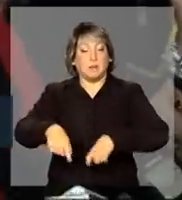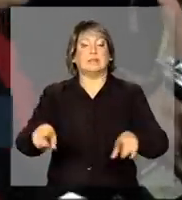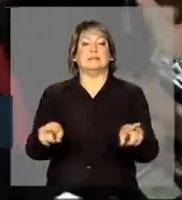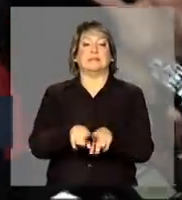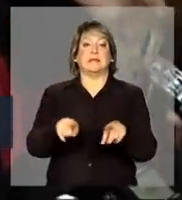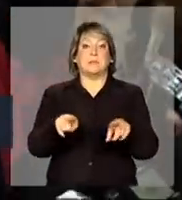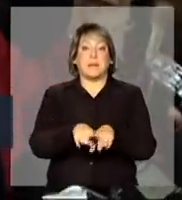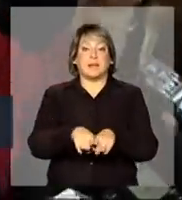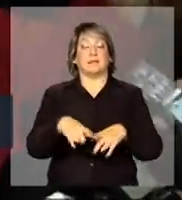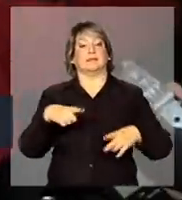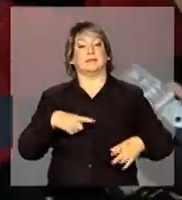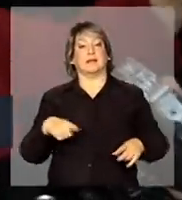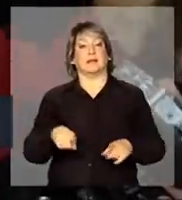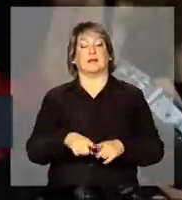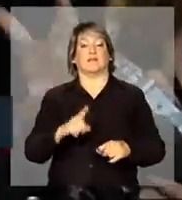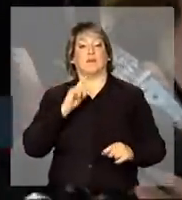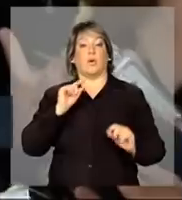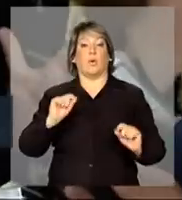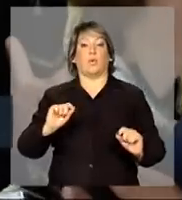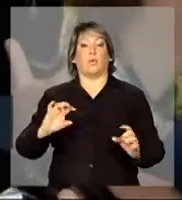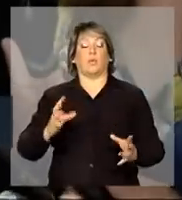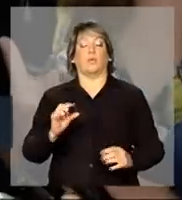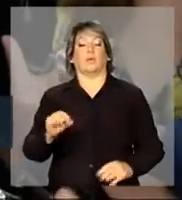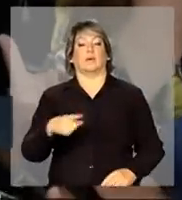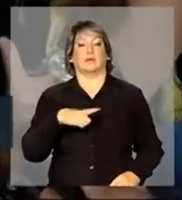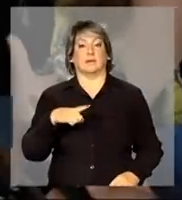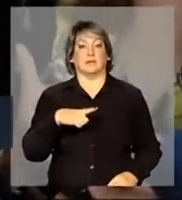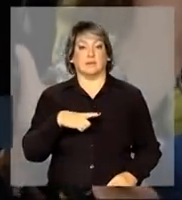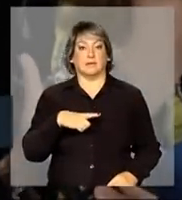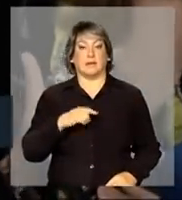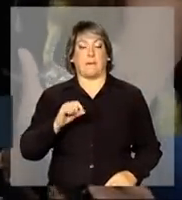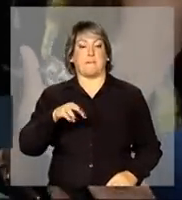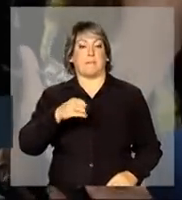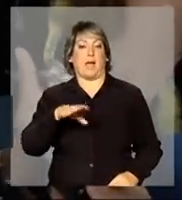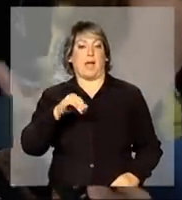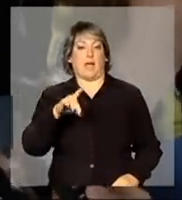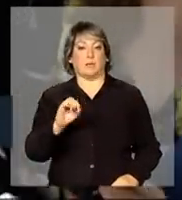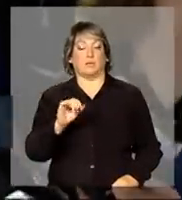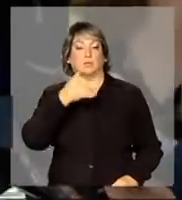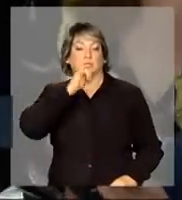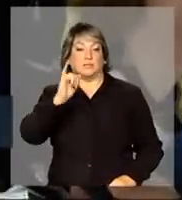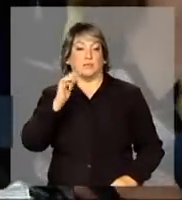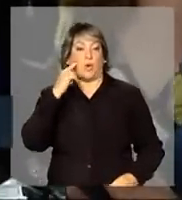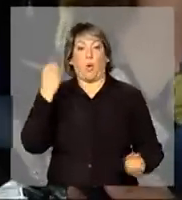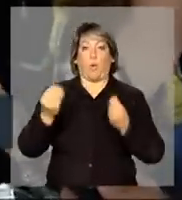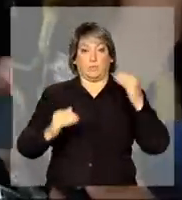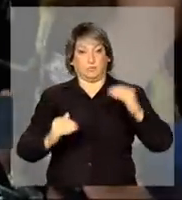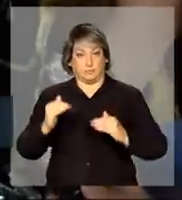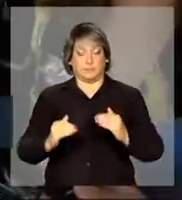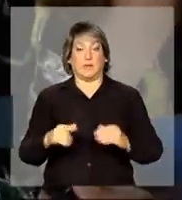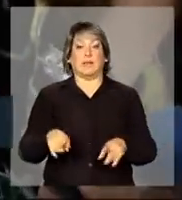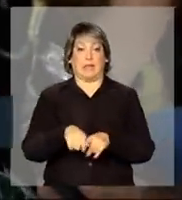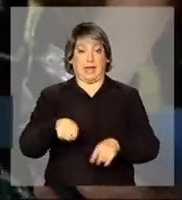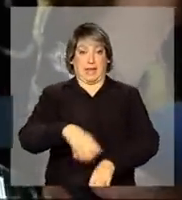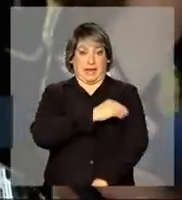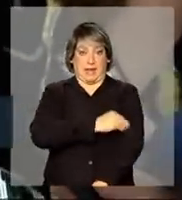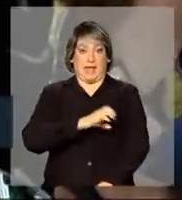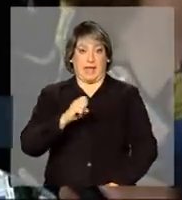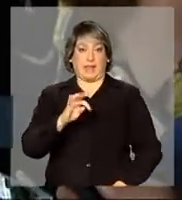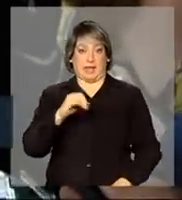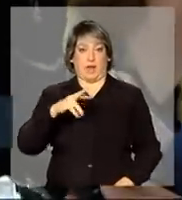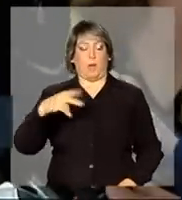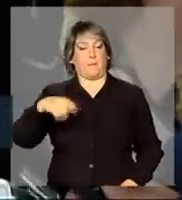você sofre as características do mercado de energia. Então, o etanol para o Brasil ele